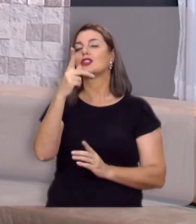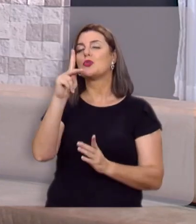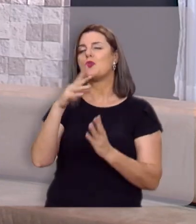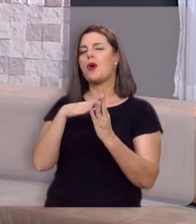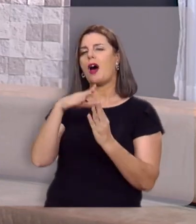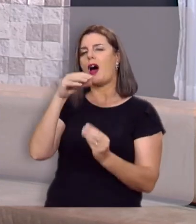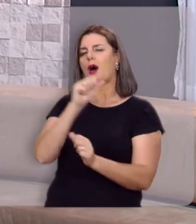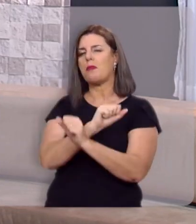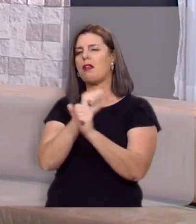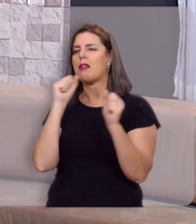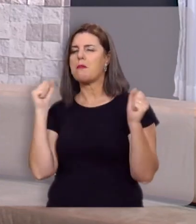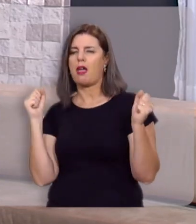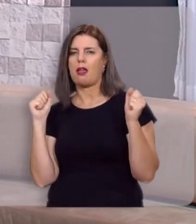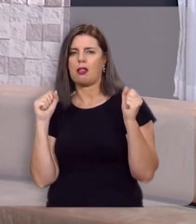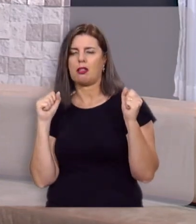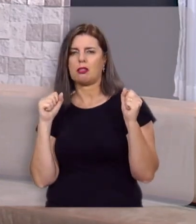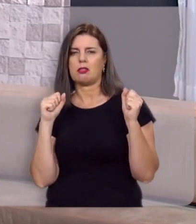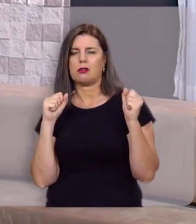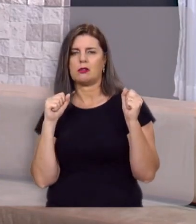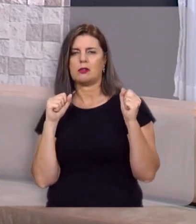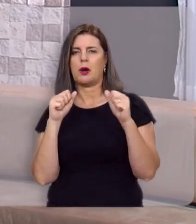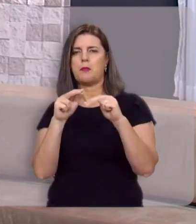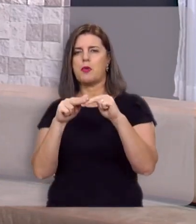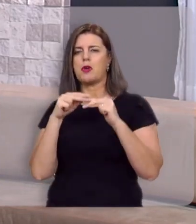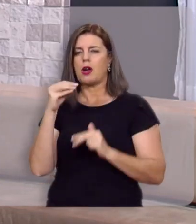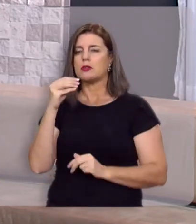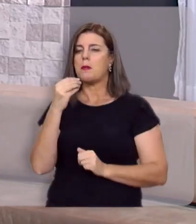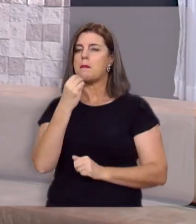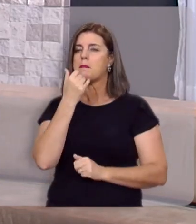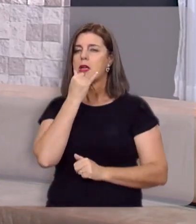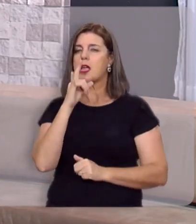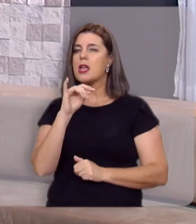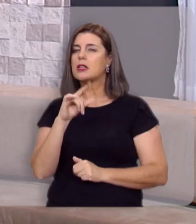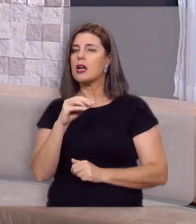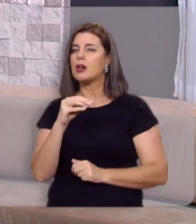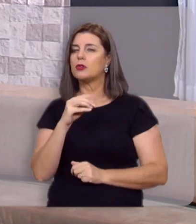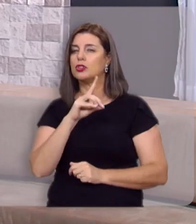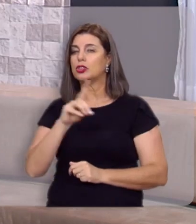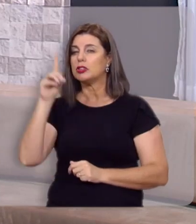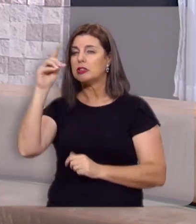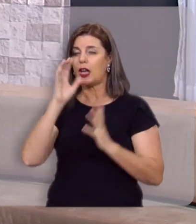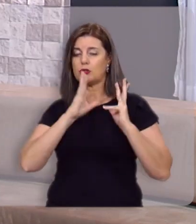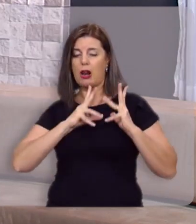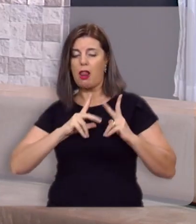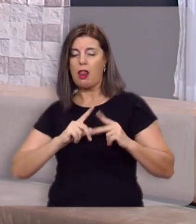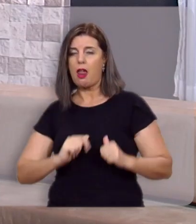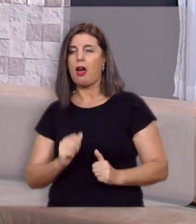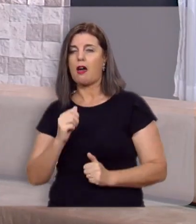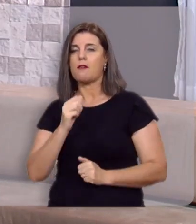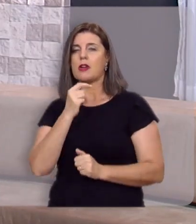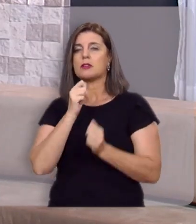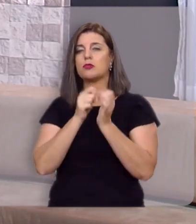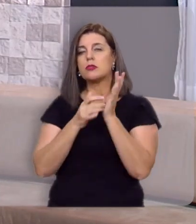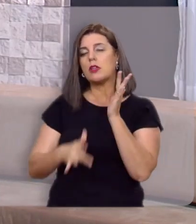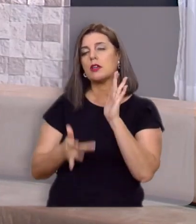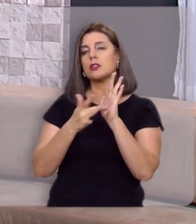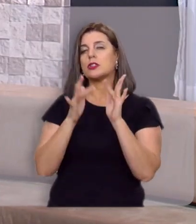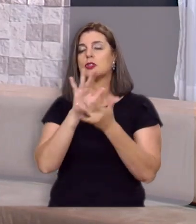sua alma liberta pelo perdão de Deus, lavada no sangue de Cristo,